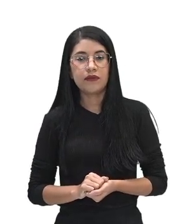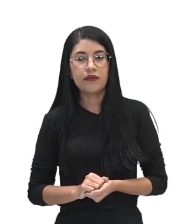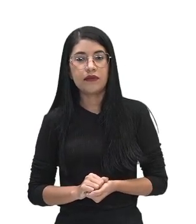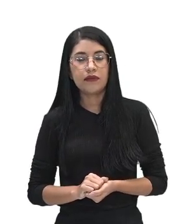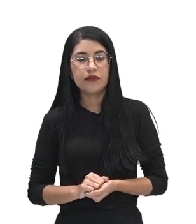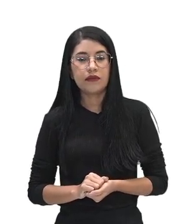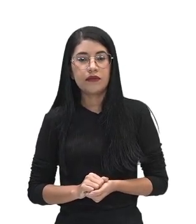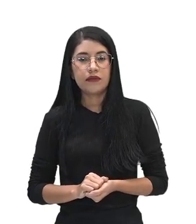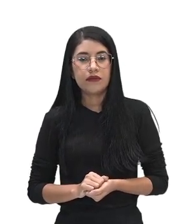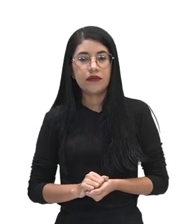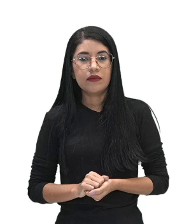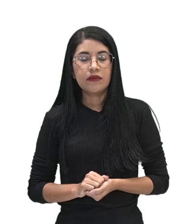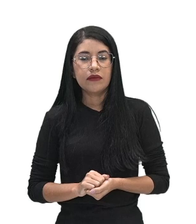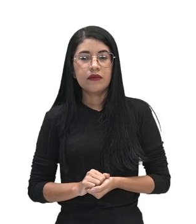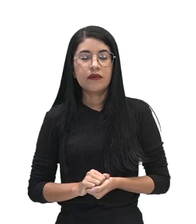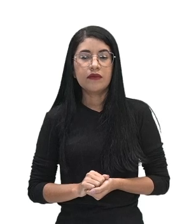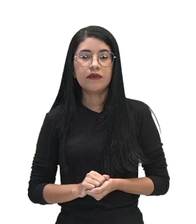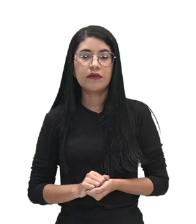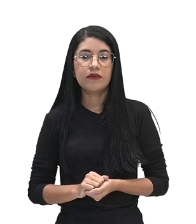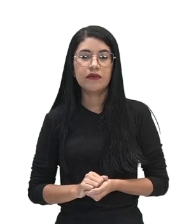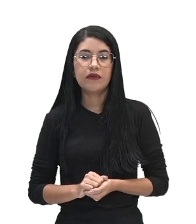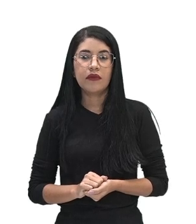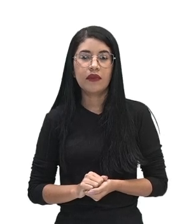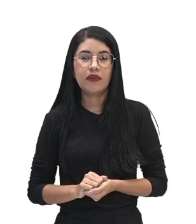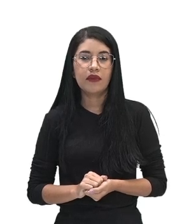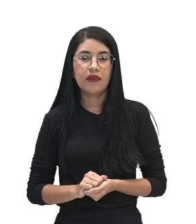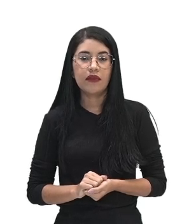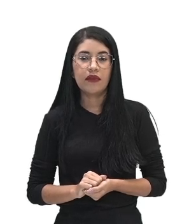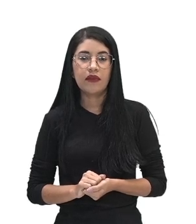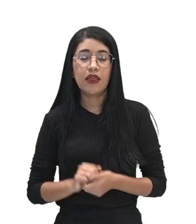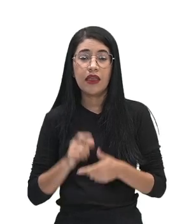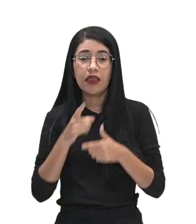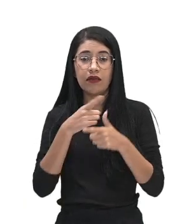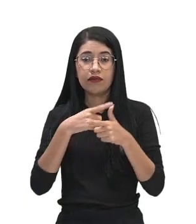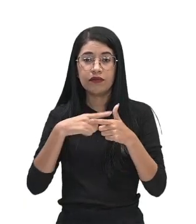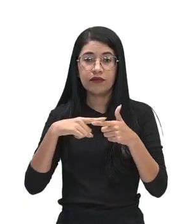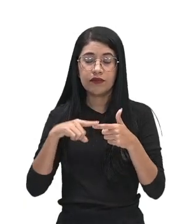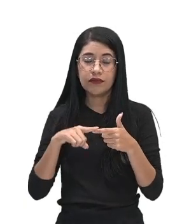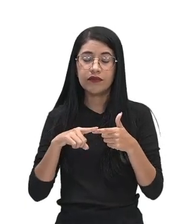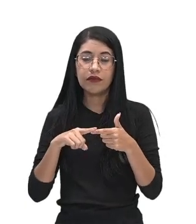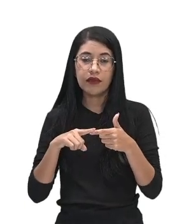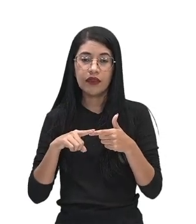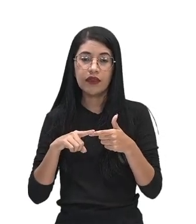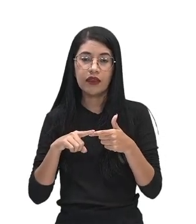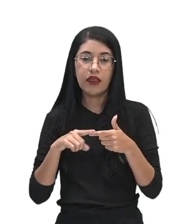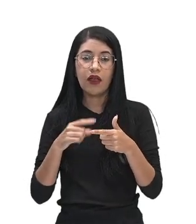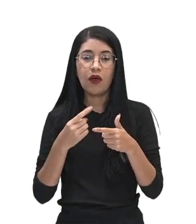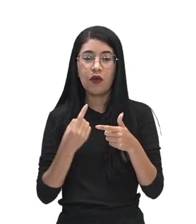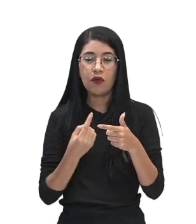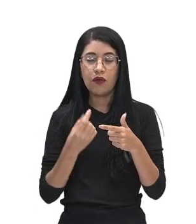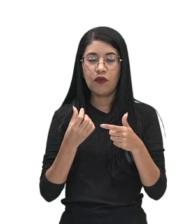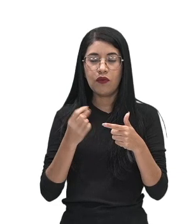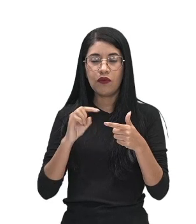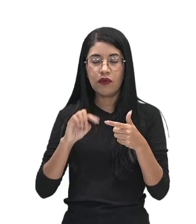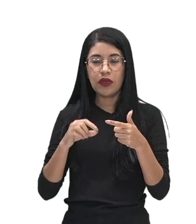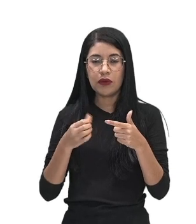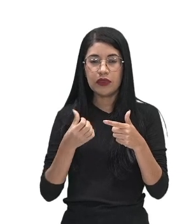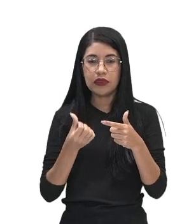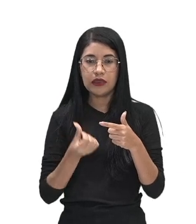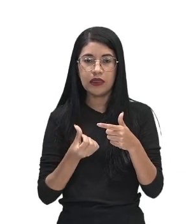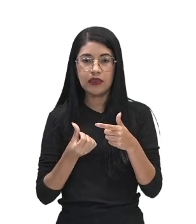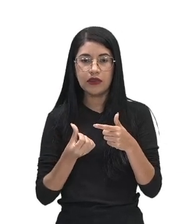multiplicando, fica 180. E aí eu vou dividir isso aqui pelo 1,6, porque ele